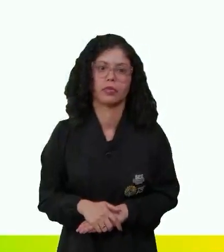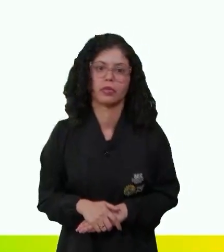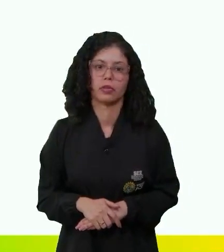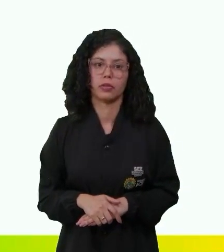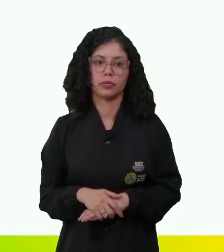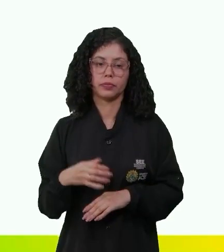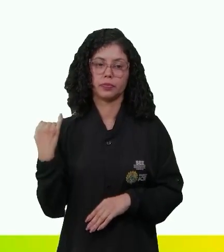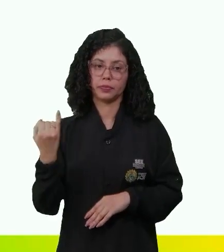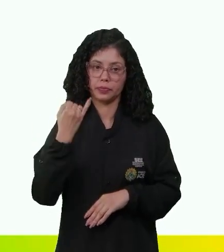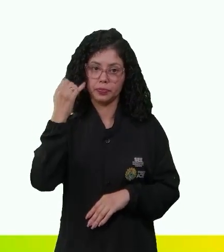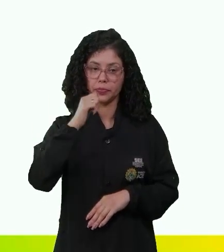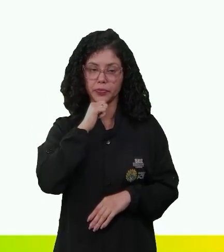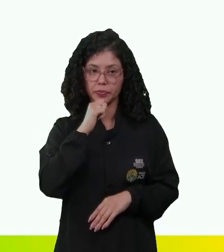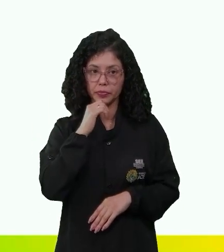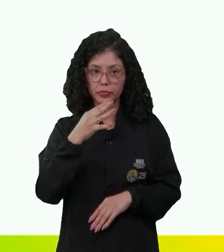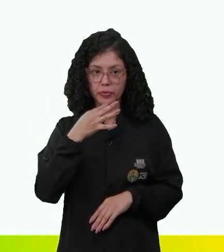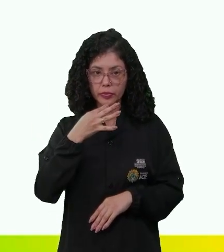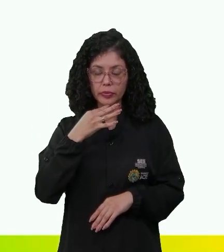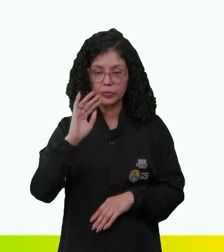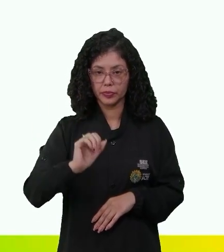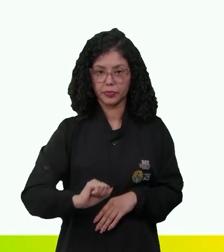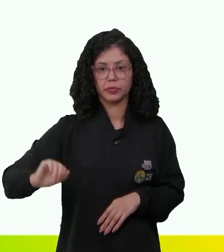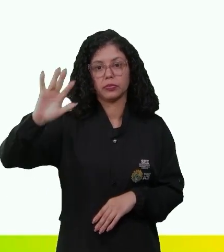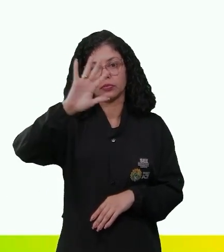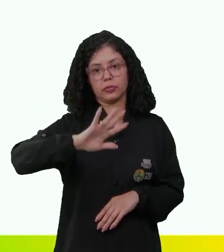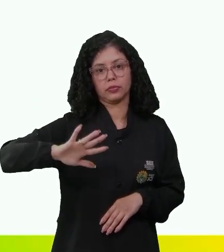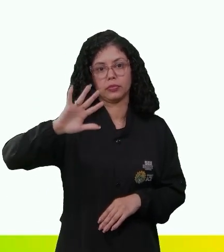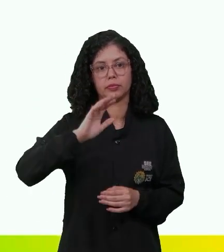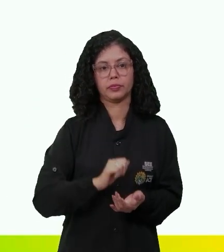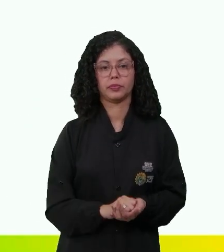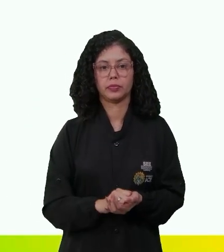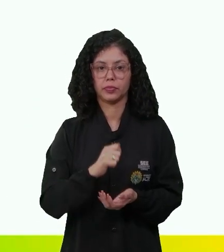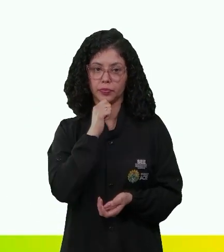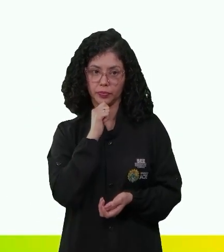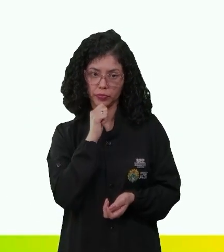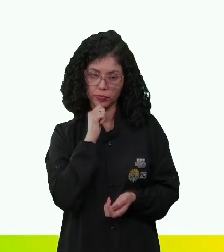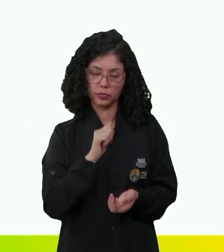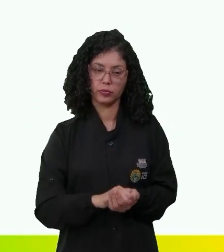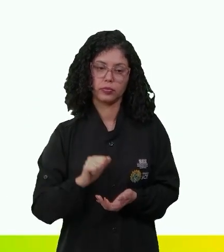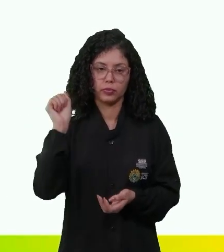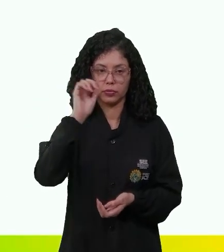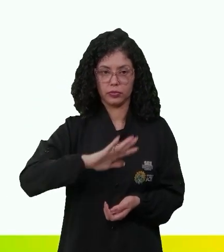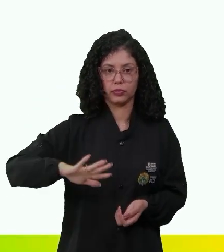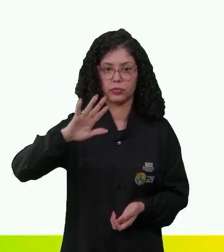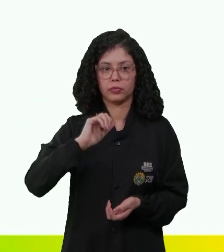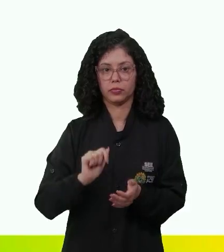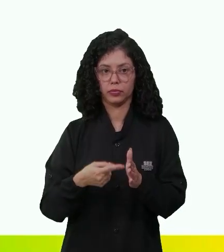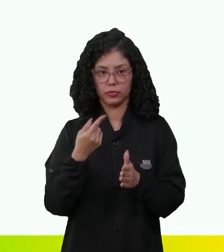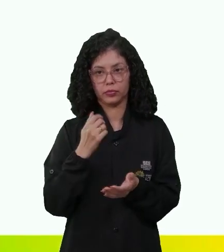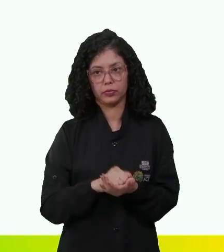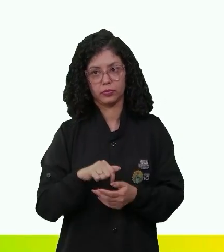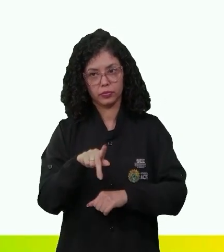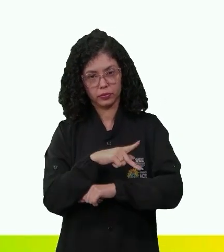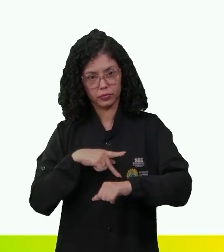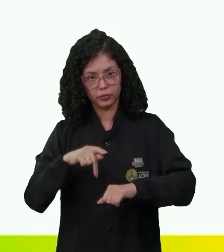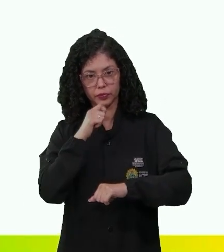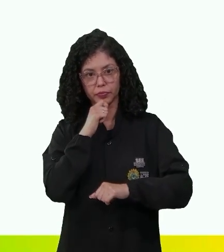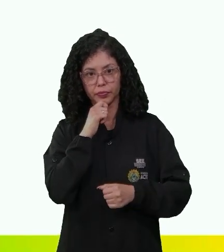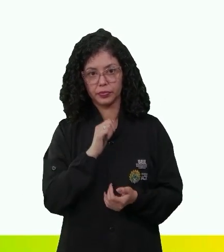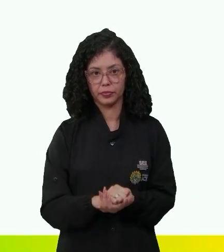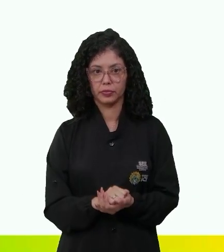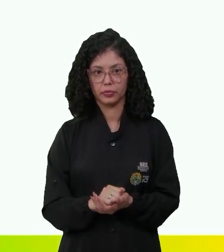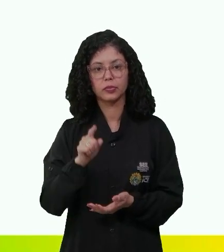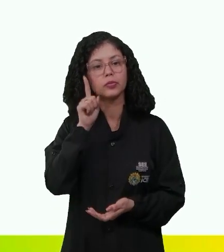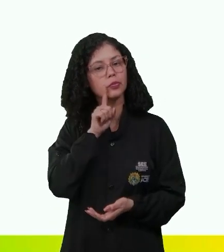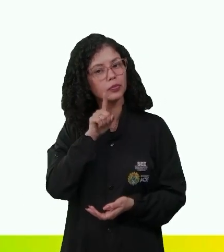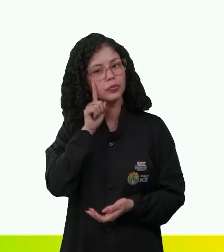característica importante é o reconhecimento internacional. O reconhecimento pelo cenário internacional com os primeiros países, sendo os